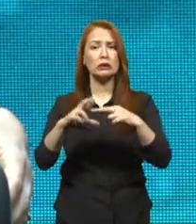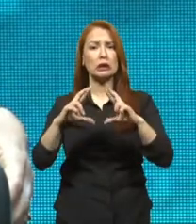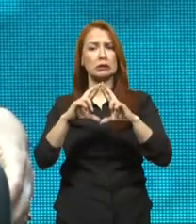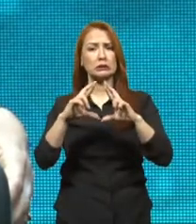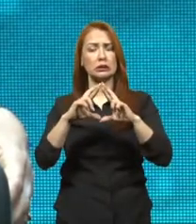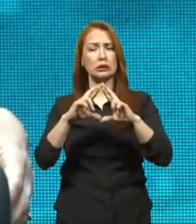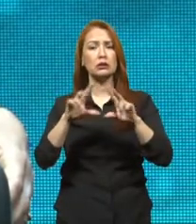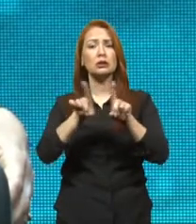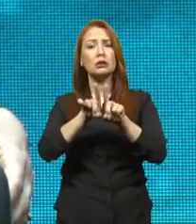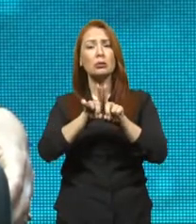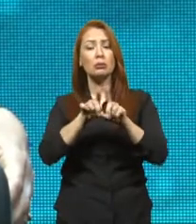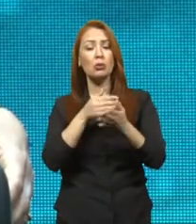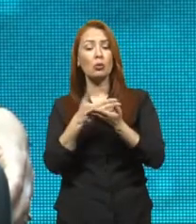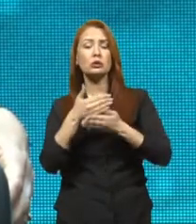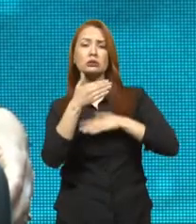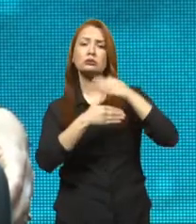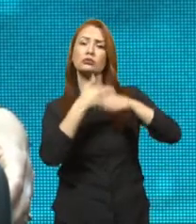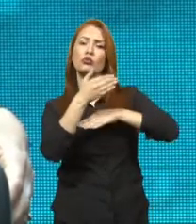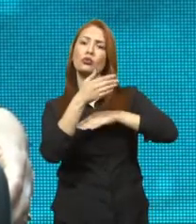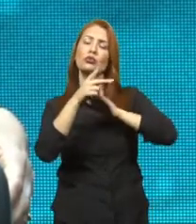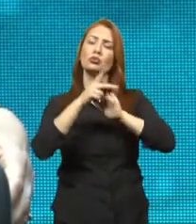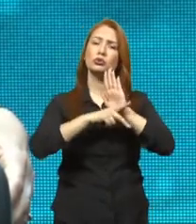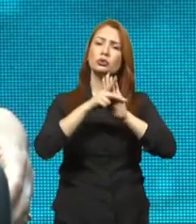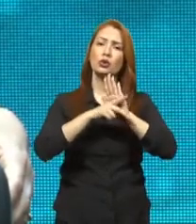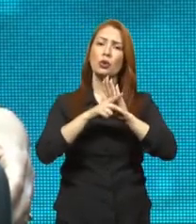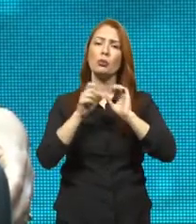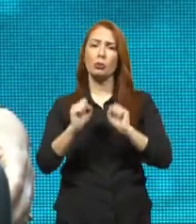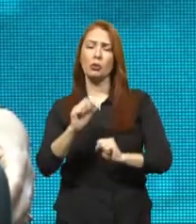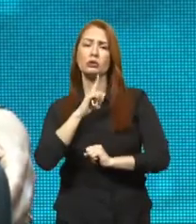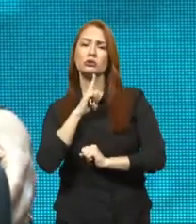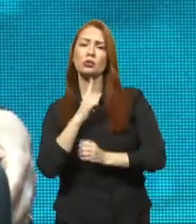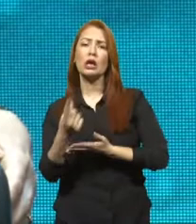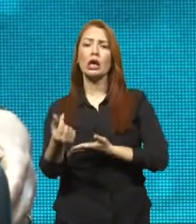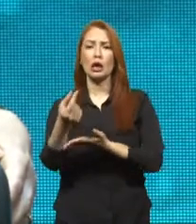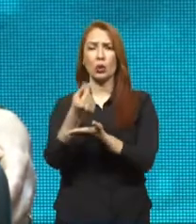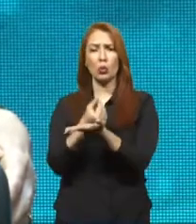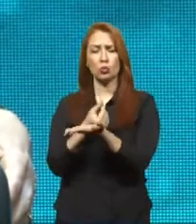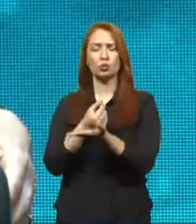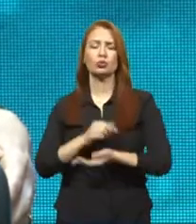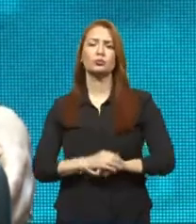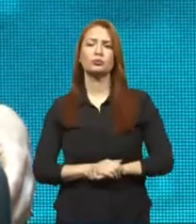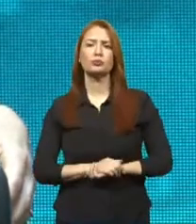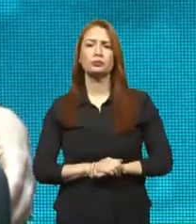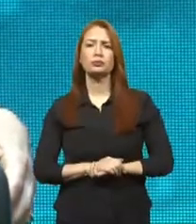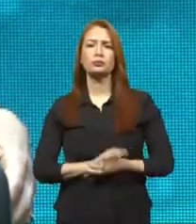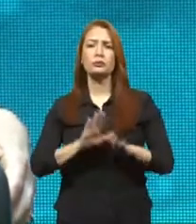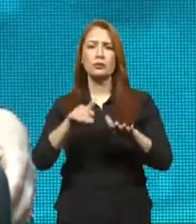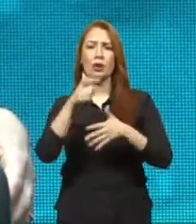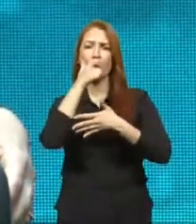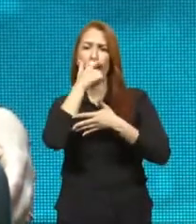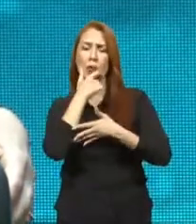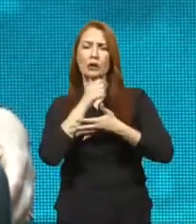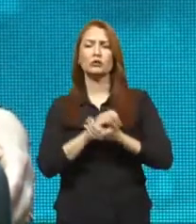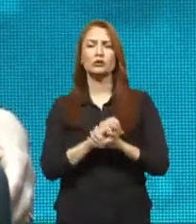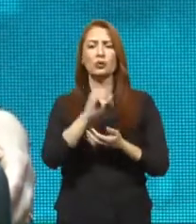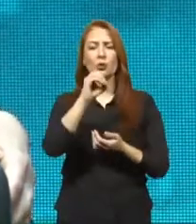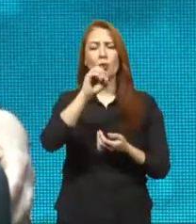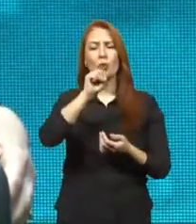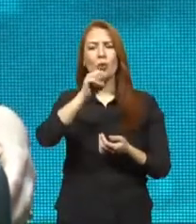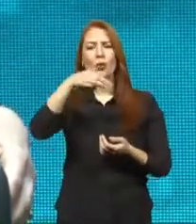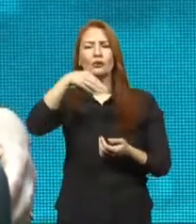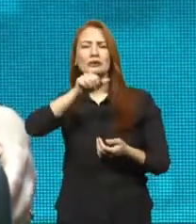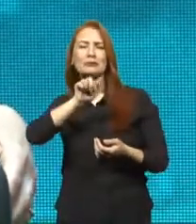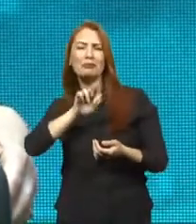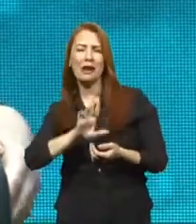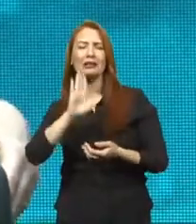desenvolver projetos para que possam captar os recursos. Claro. Eu acho que o Osmar já deve ter pensado um pouquinho assim,